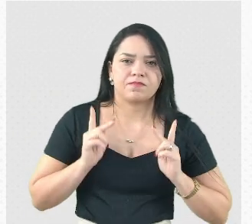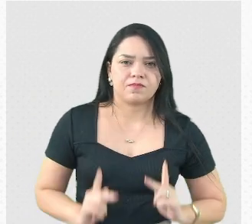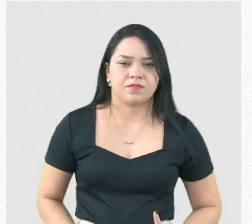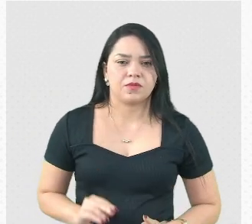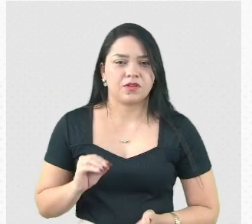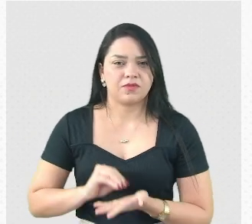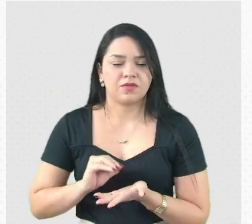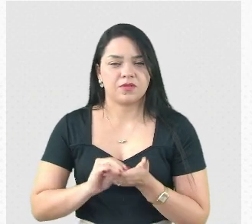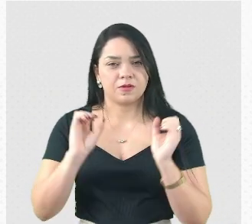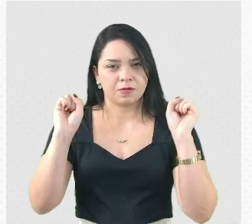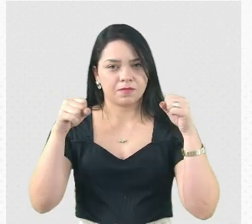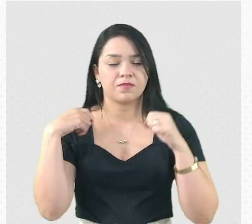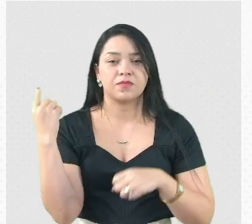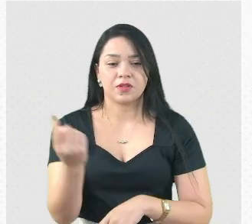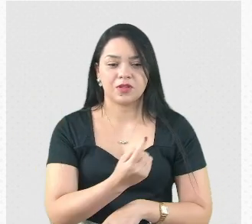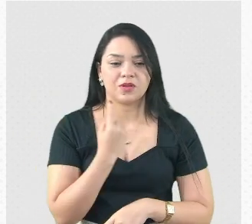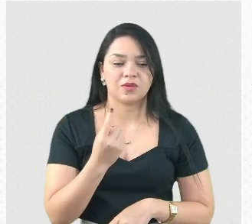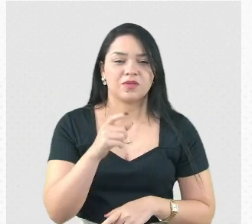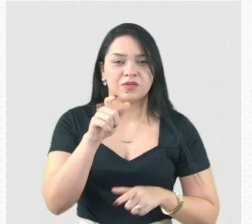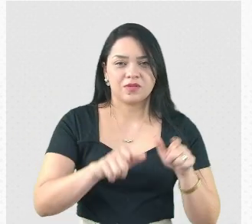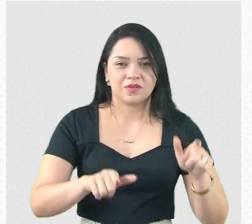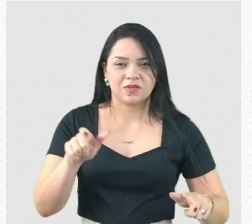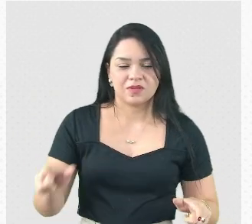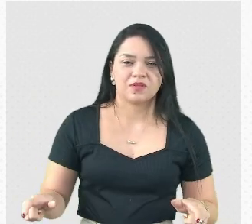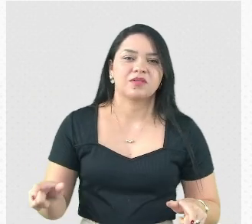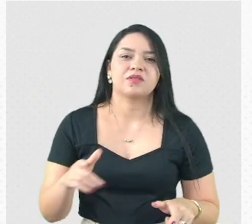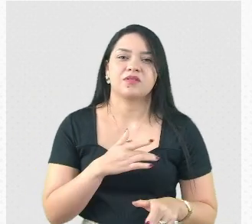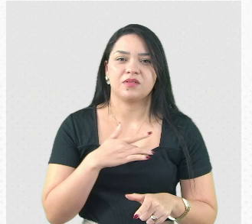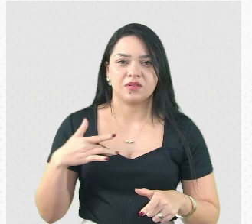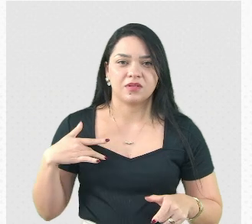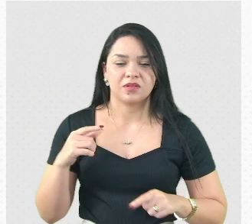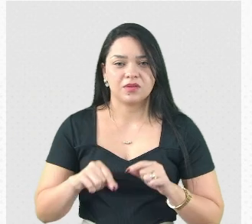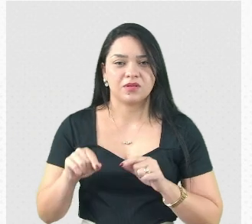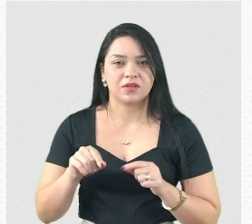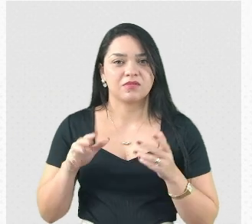sedentário e que nós todos sejamos indivíduos ativos em busca de